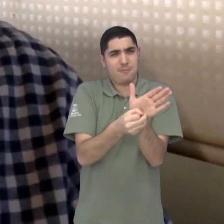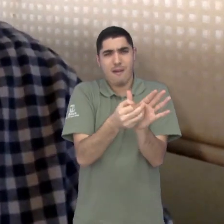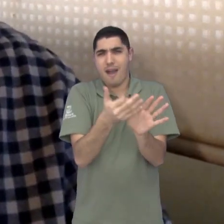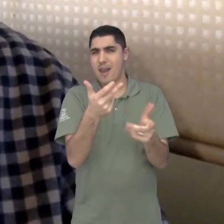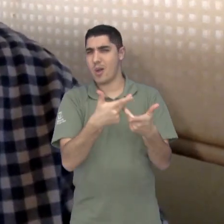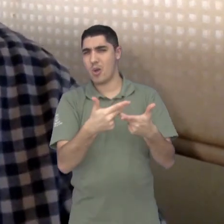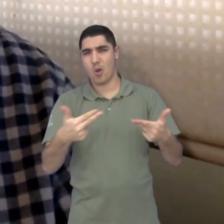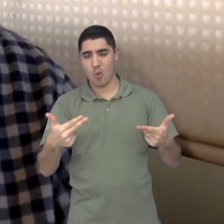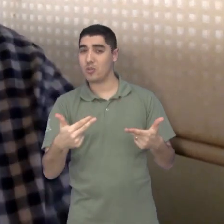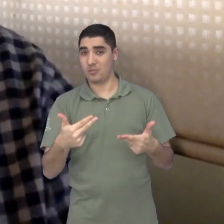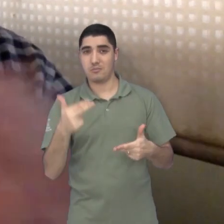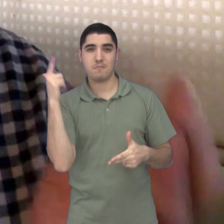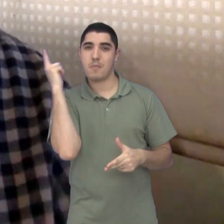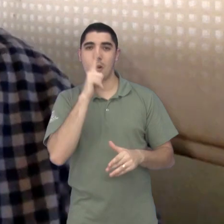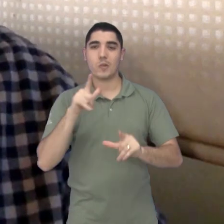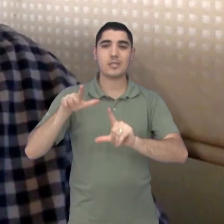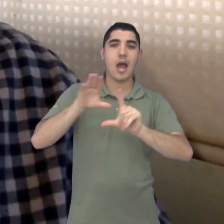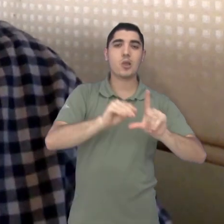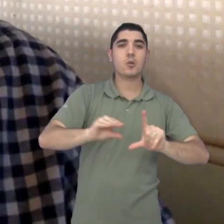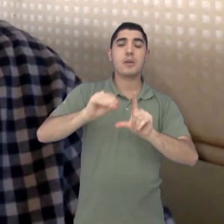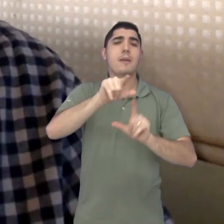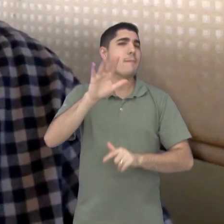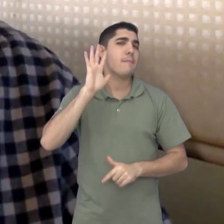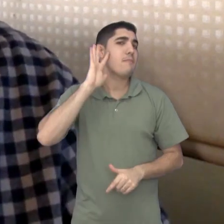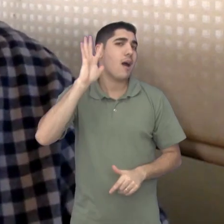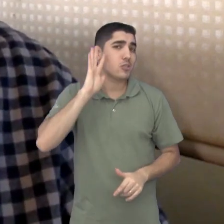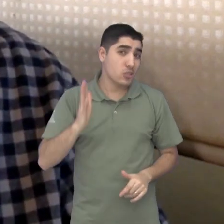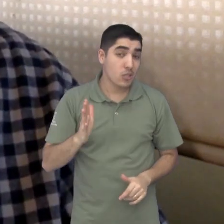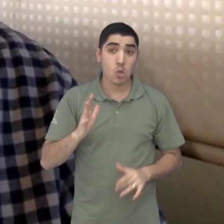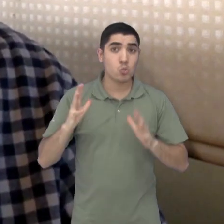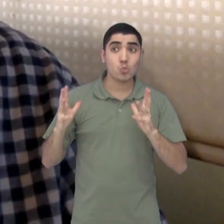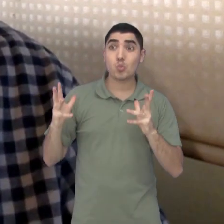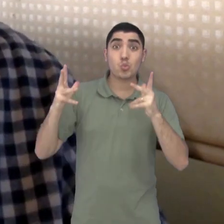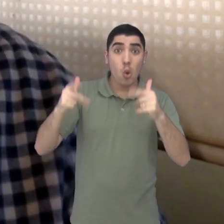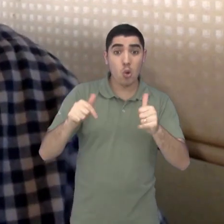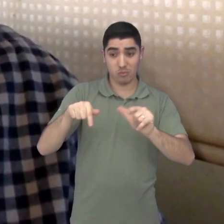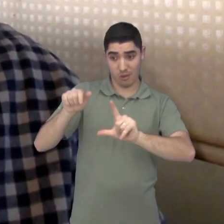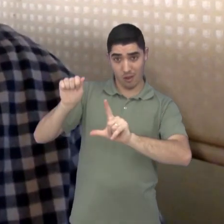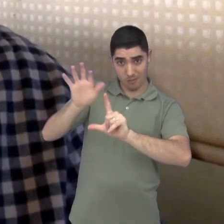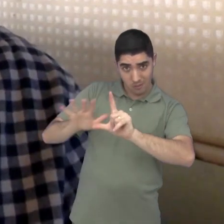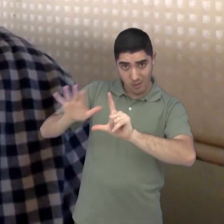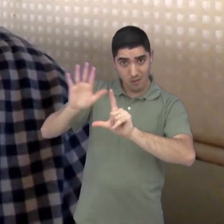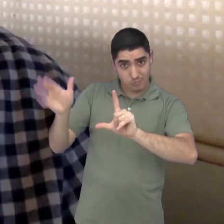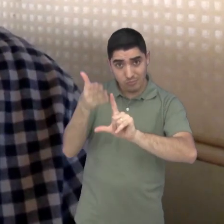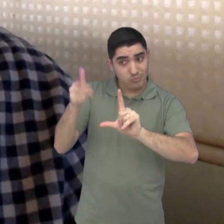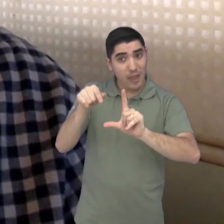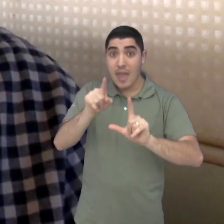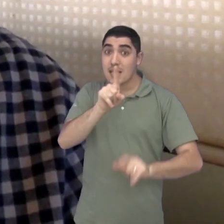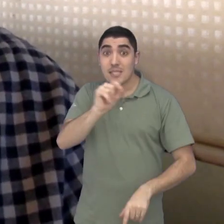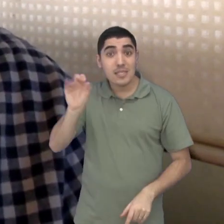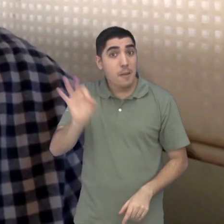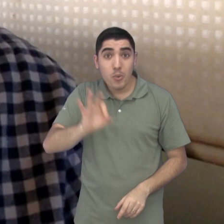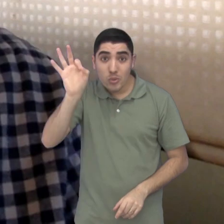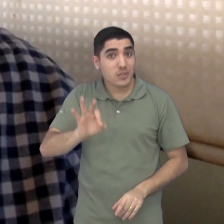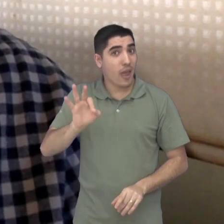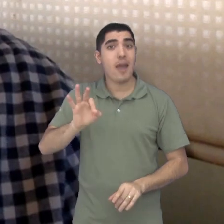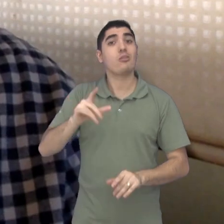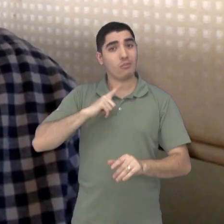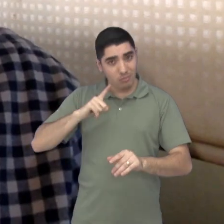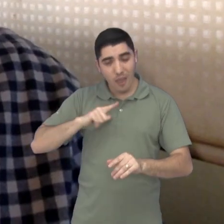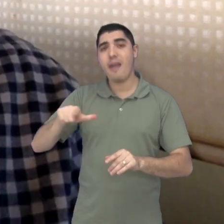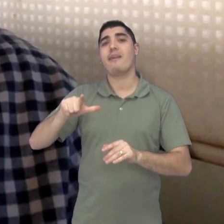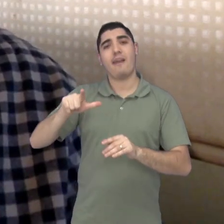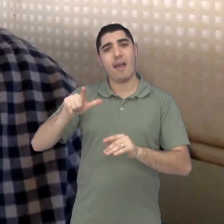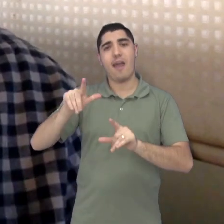né? Você imagina que todos os canais de streaming são 100% dublados, né? A Netflix, a